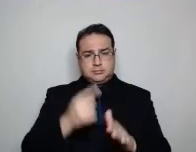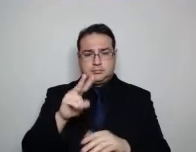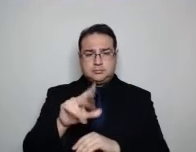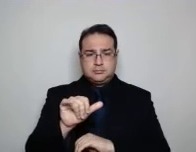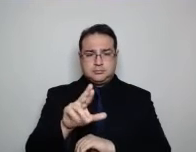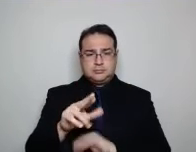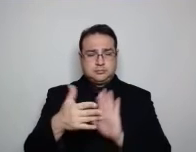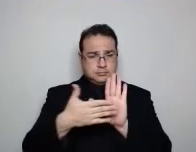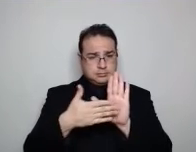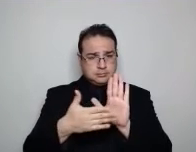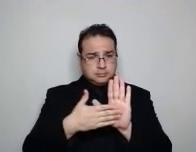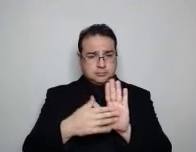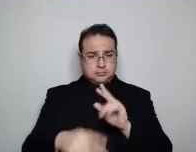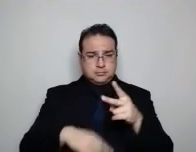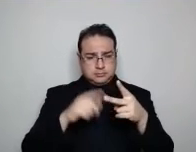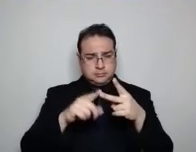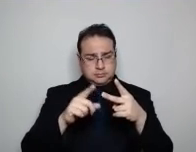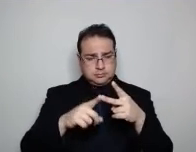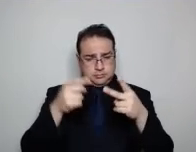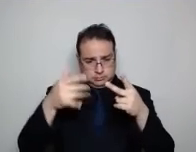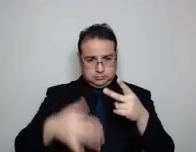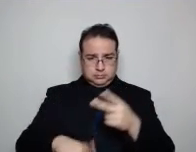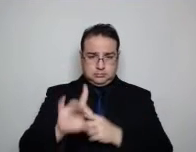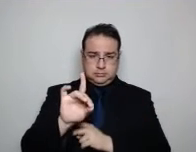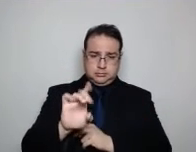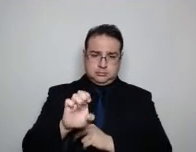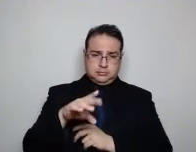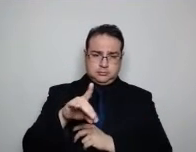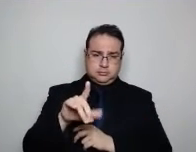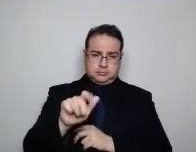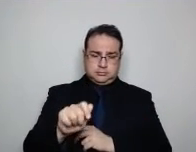a segunda demanda